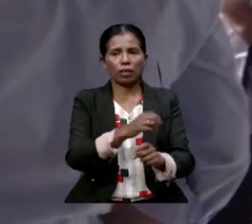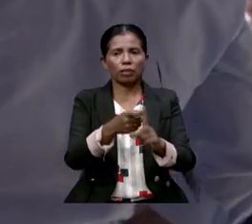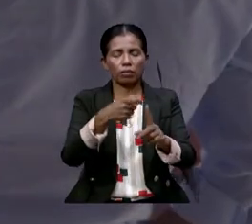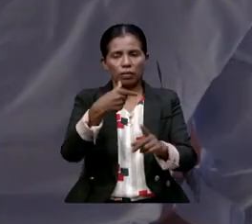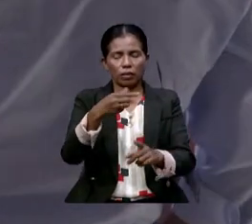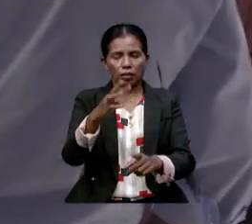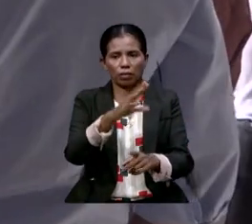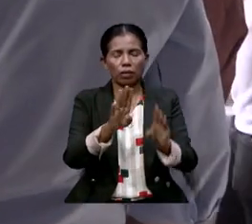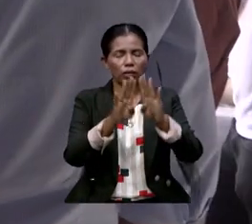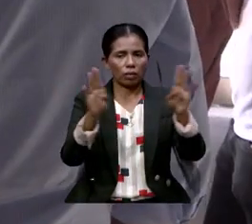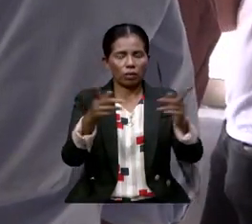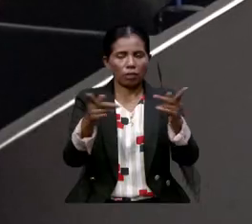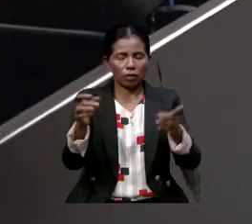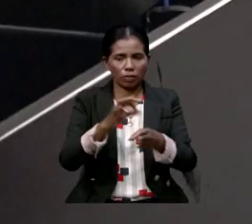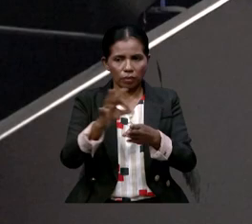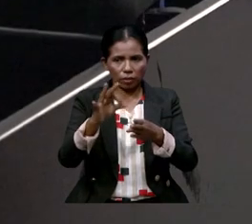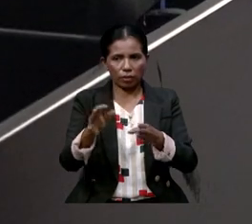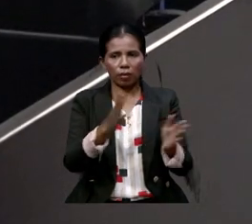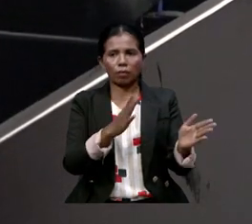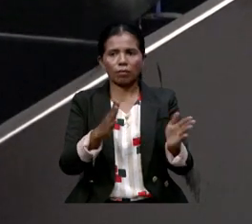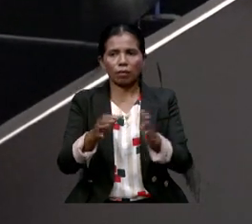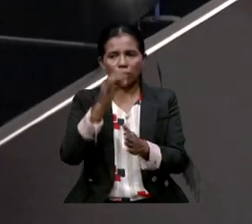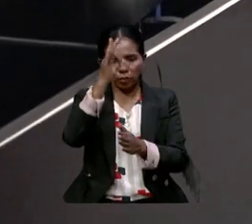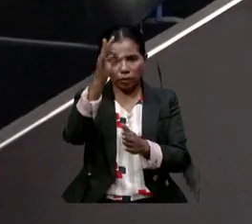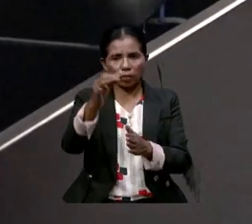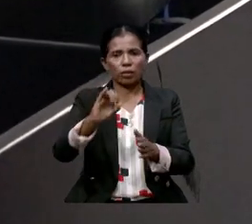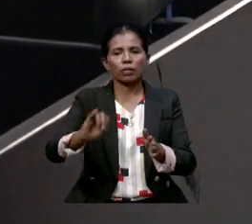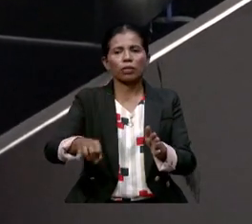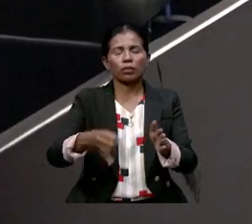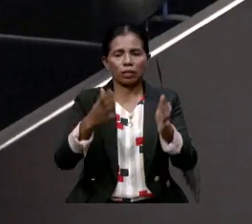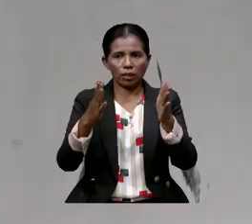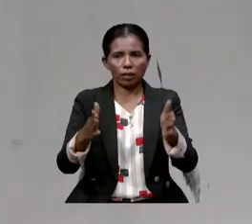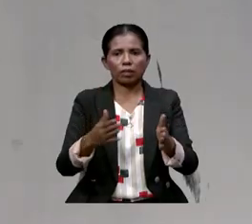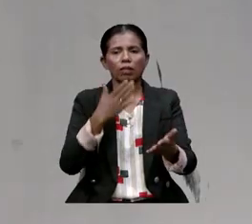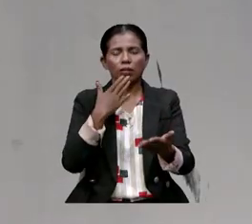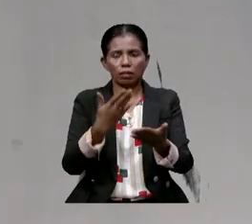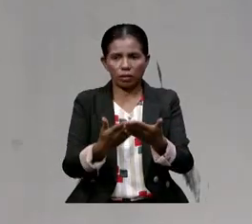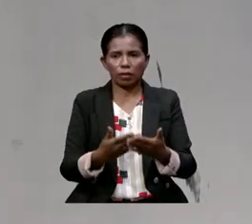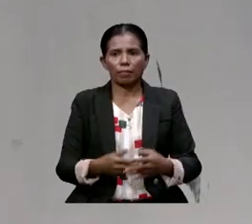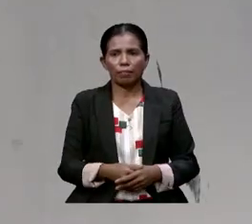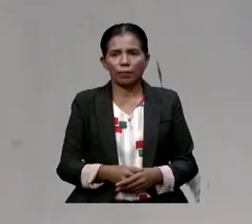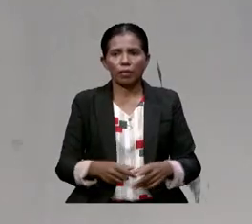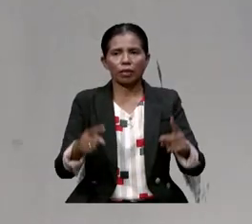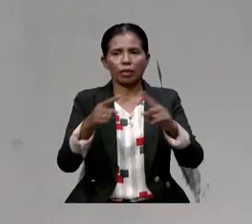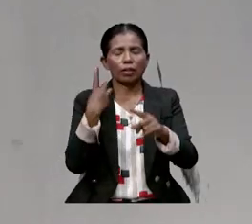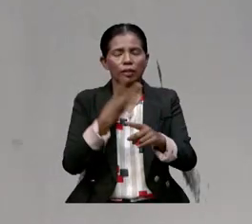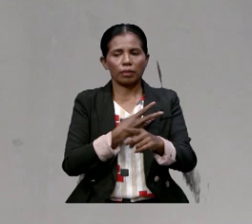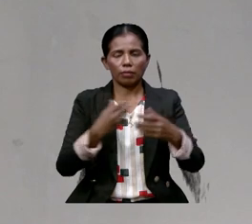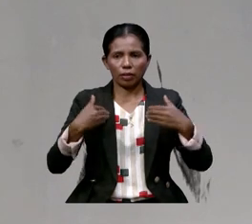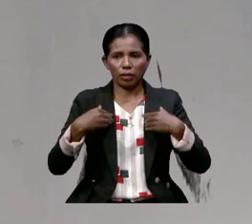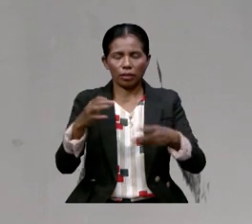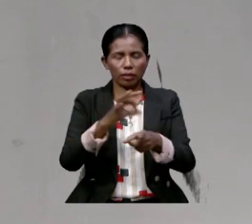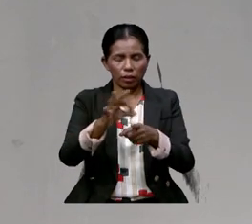CGMN, lo que centro de formação, no nebe le prepara futuro jornalista liu, o recurso nebe qualidade. Então, ainda te pele ia centro de formação